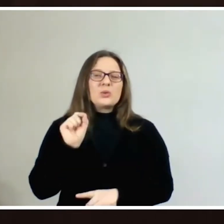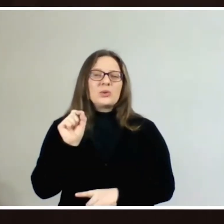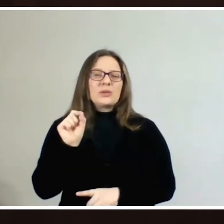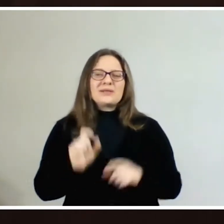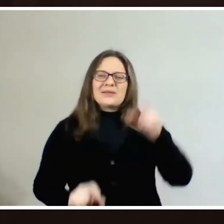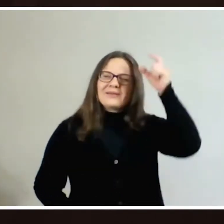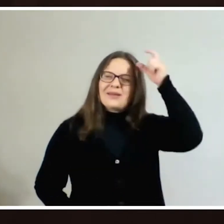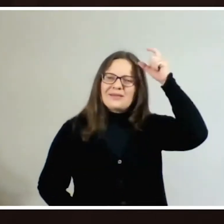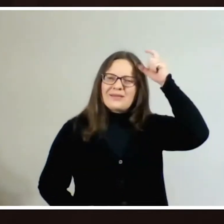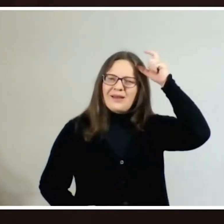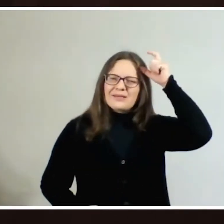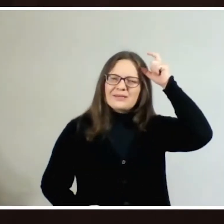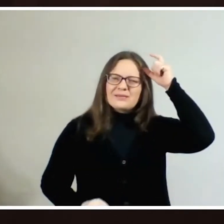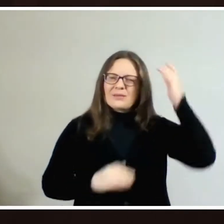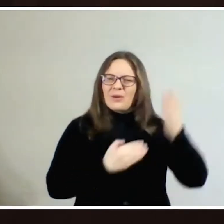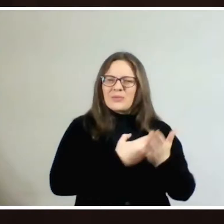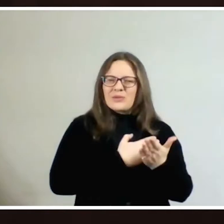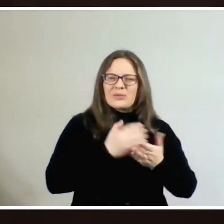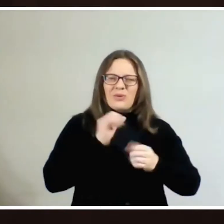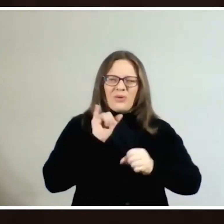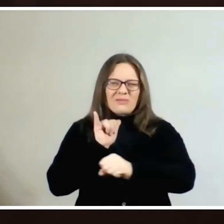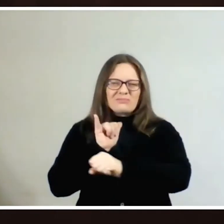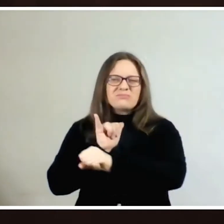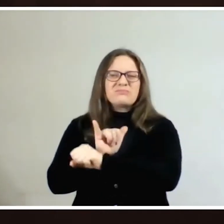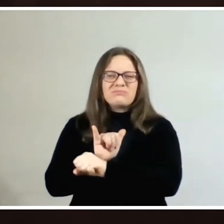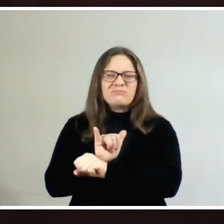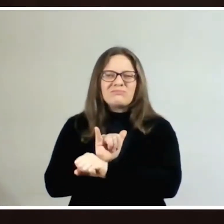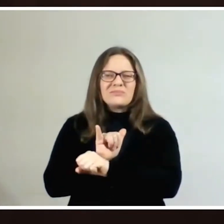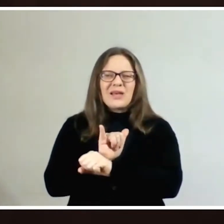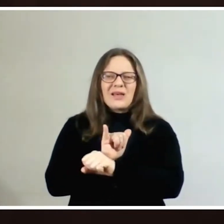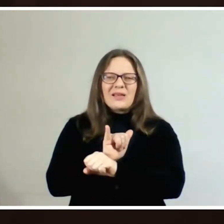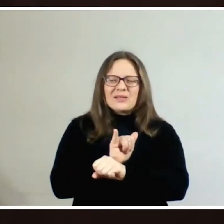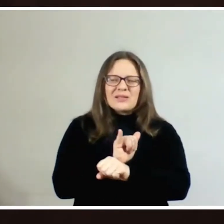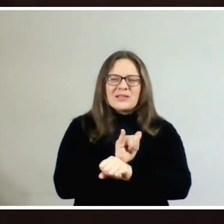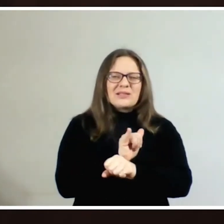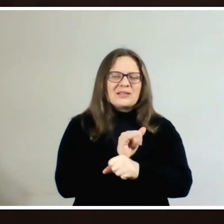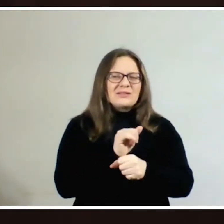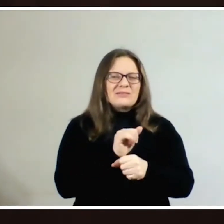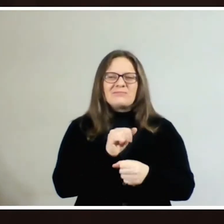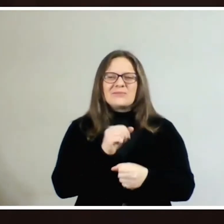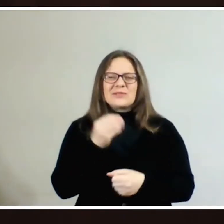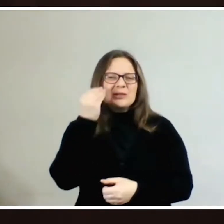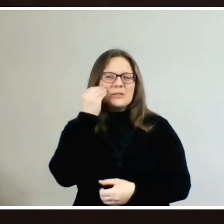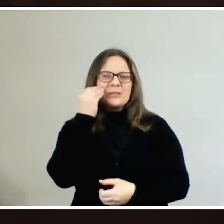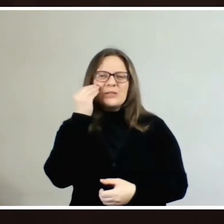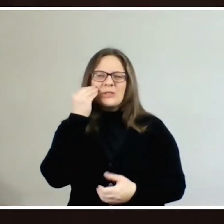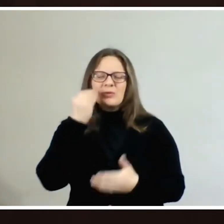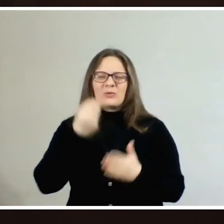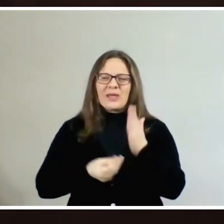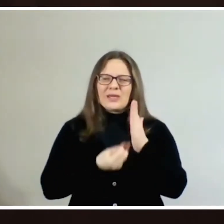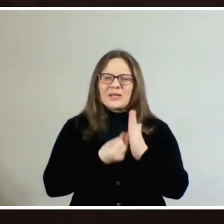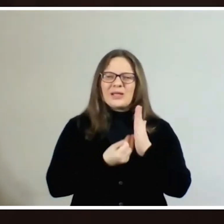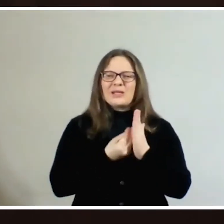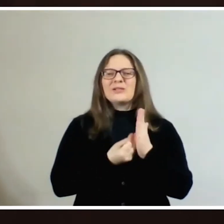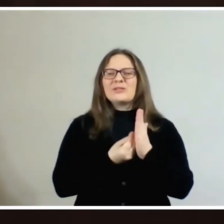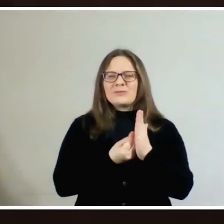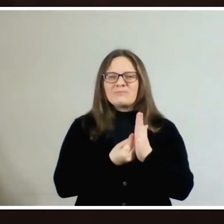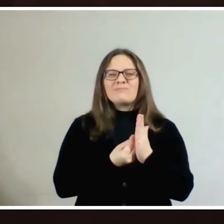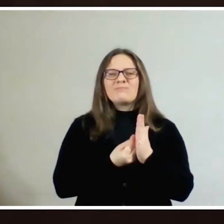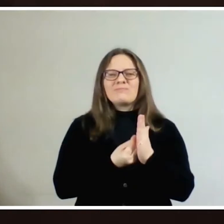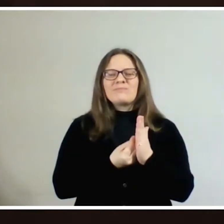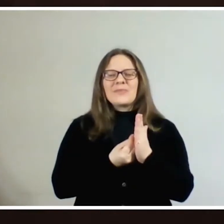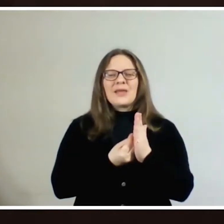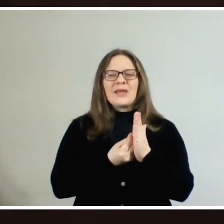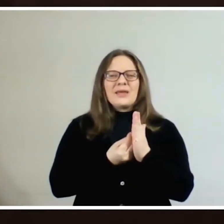ele vai tentando de uma forma ou de outra, minando a igreja. A igreja então se tornou uma organização humana,